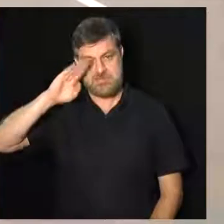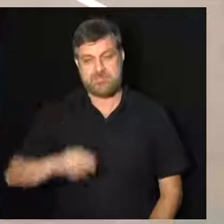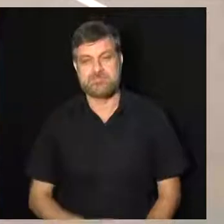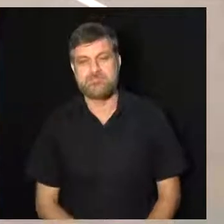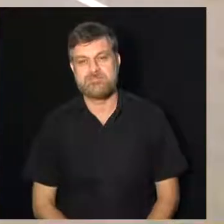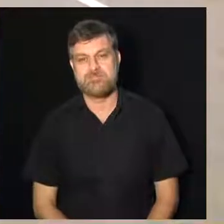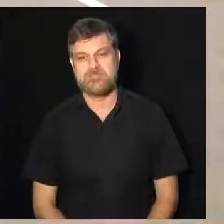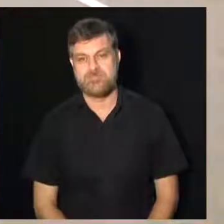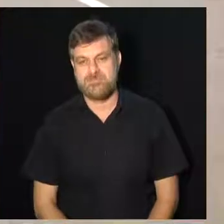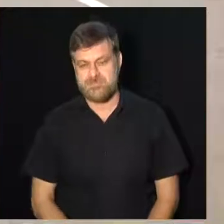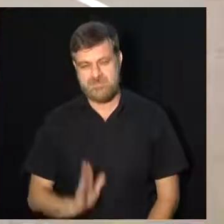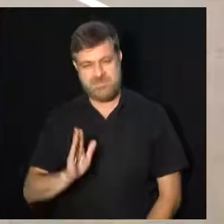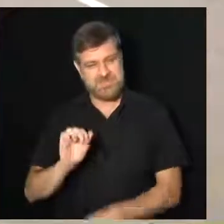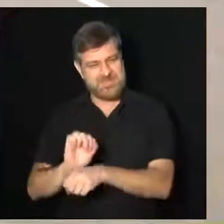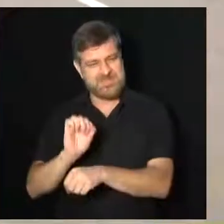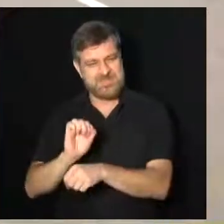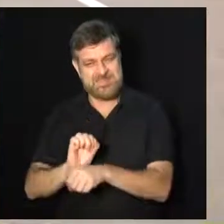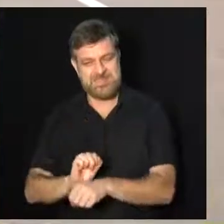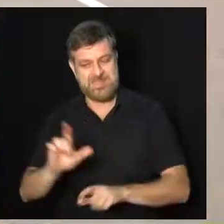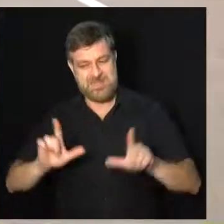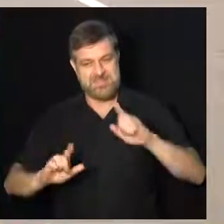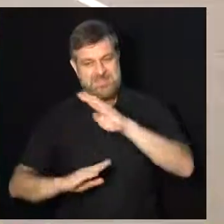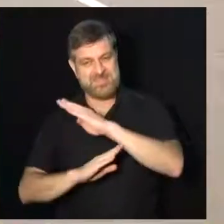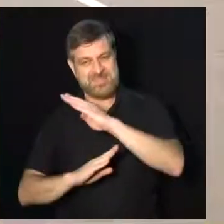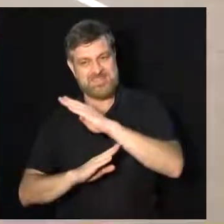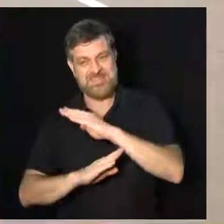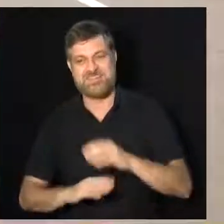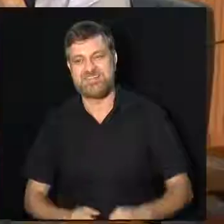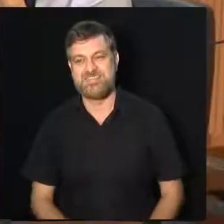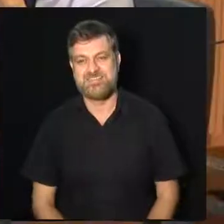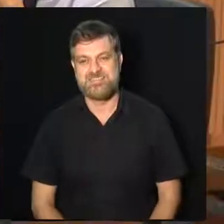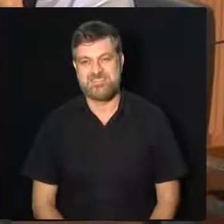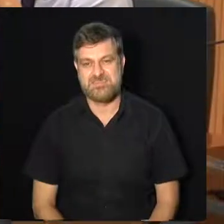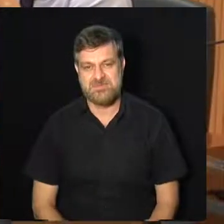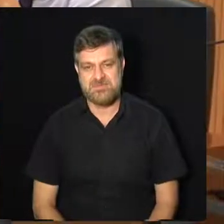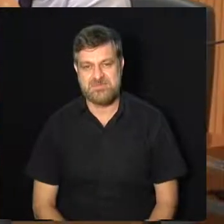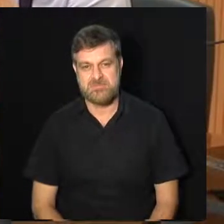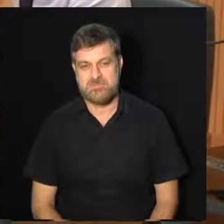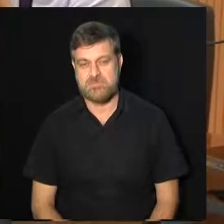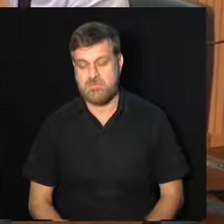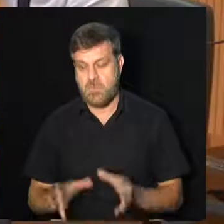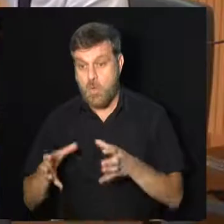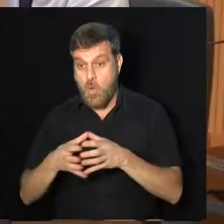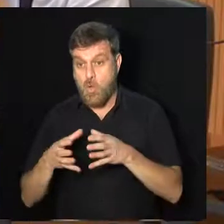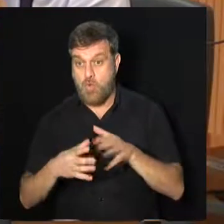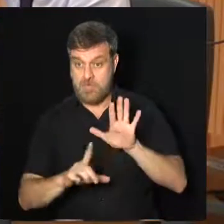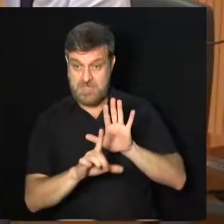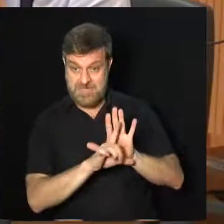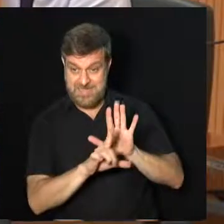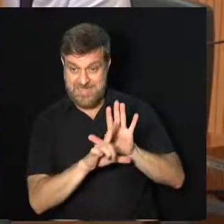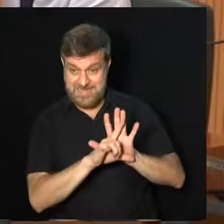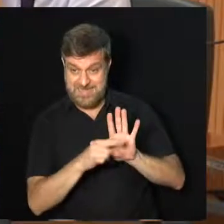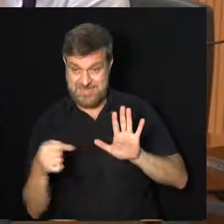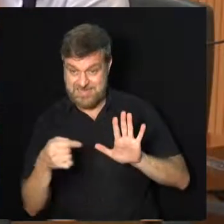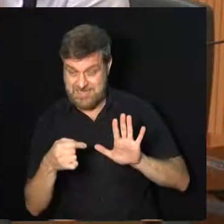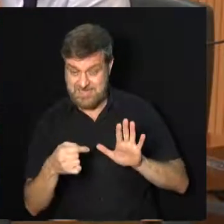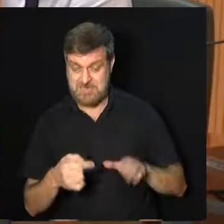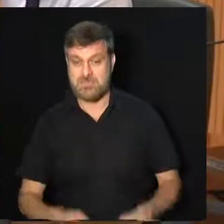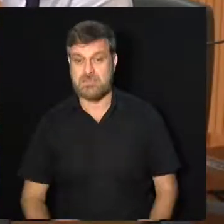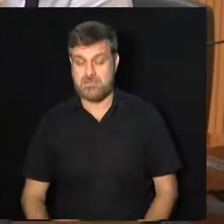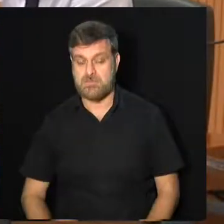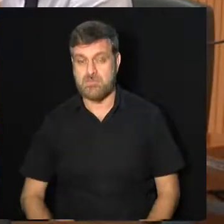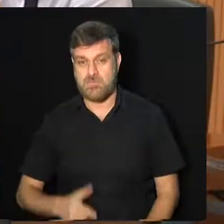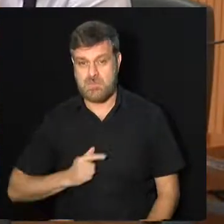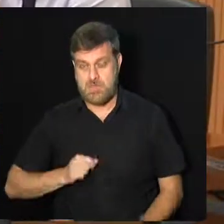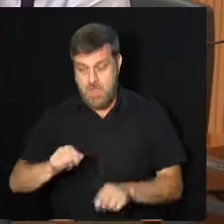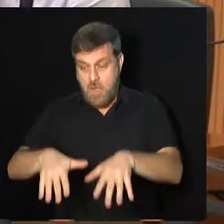do Exército. É já, aqui no Jornal Câmara Notícia. Comissão de Constituição e Legalidade marca audiência